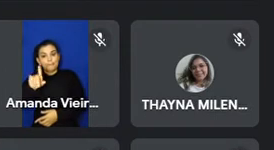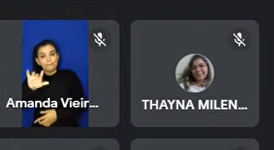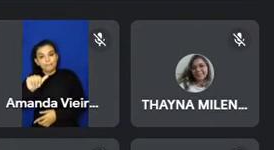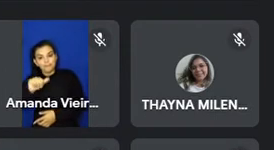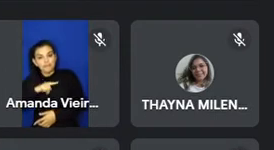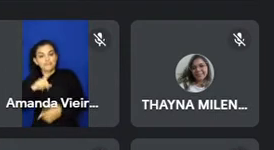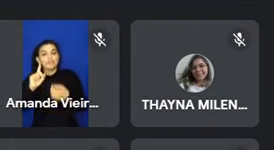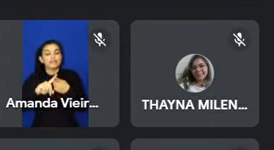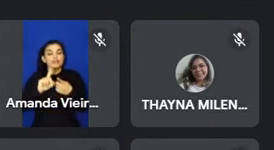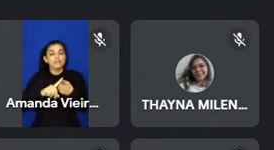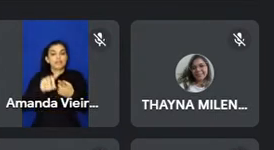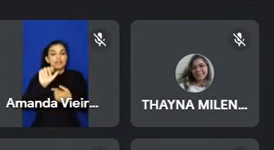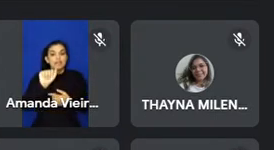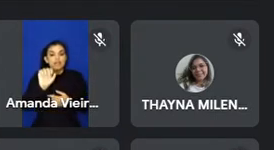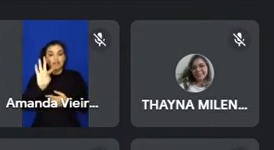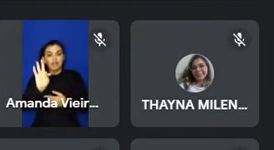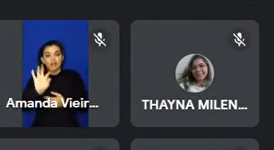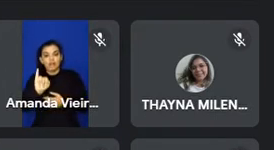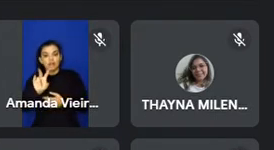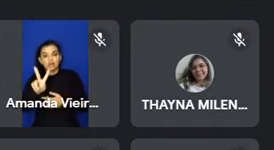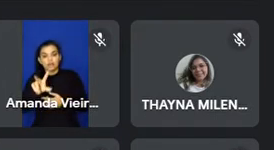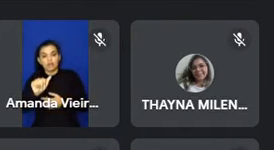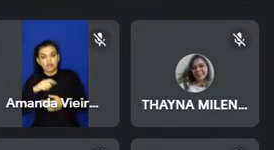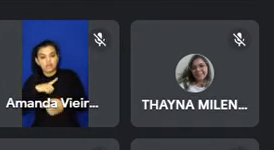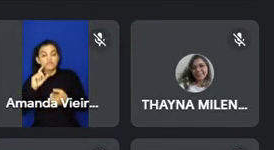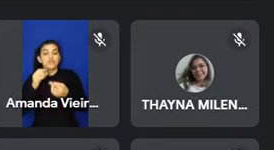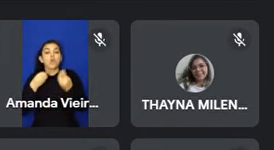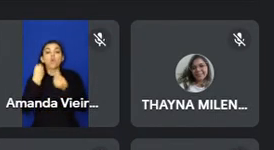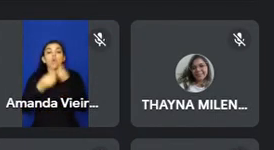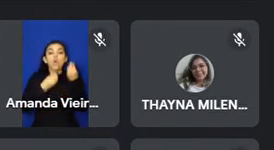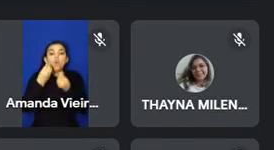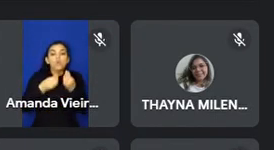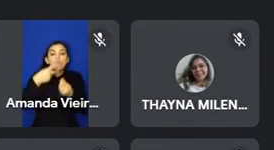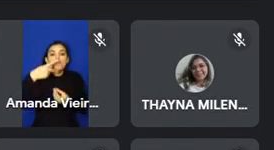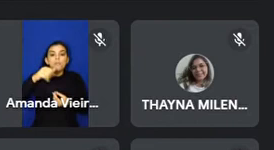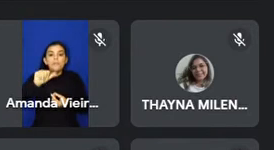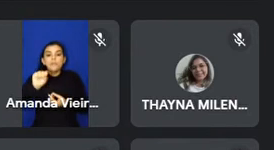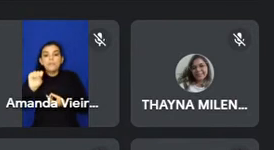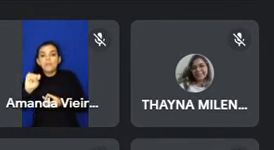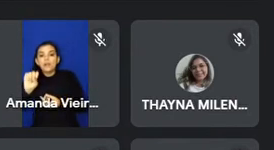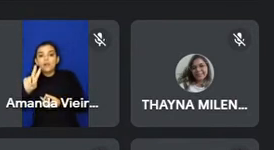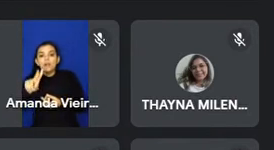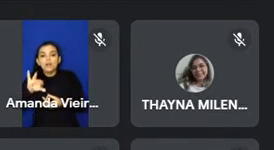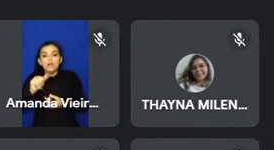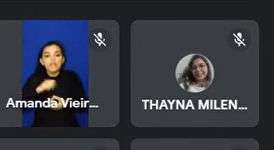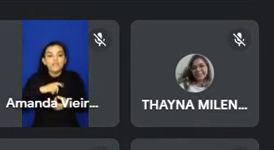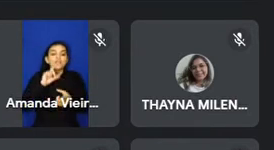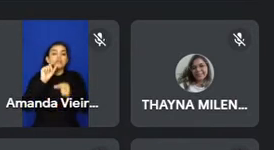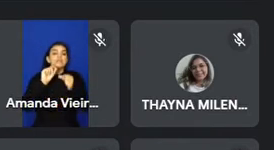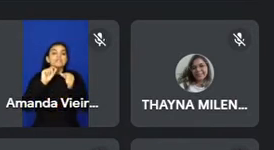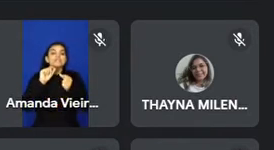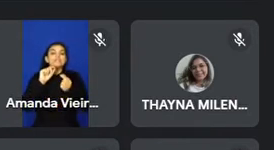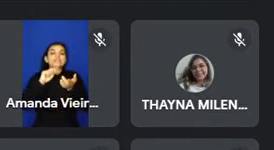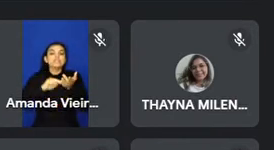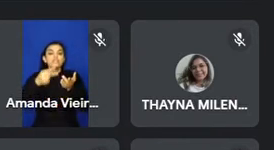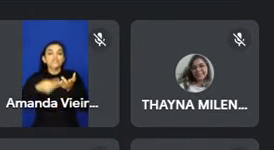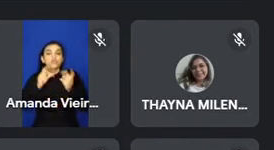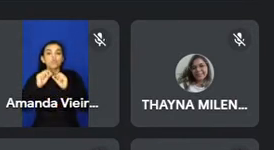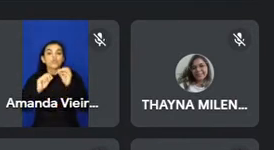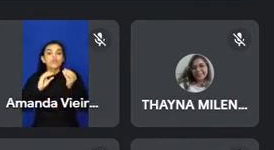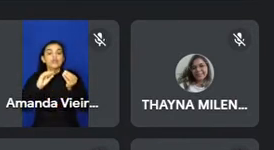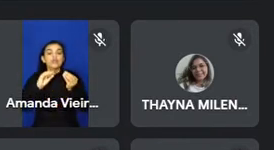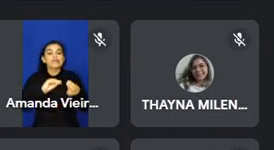certo? A imunização passiva, ela vai ocorrer pela transferência de anticorpos. Por exemplo,